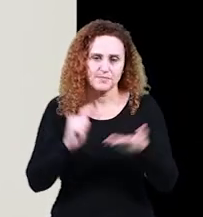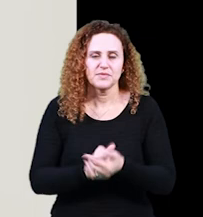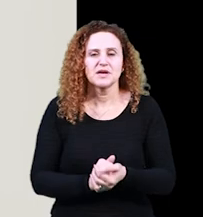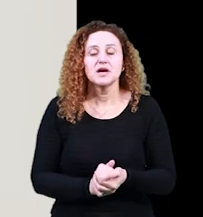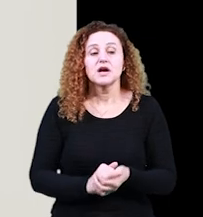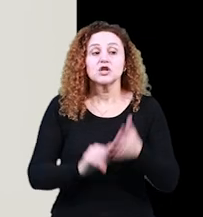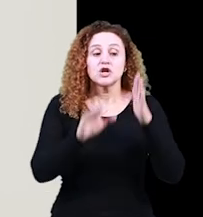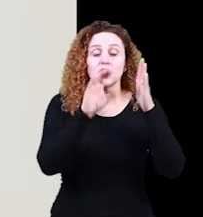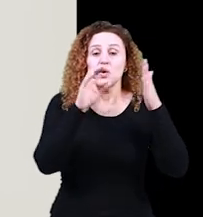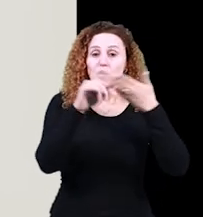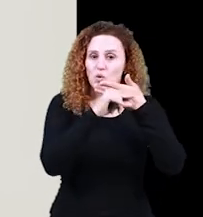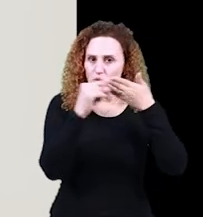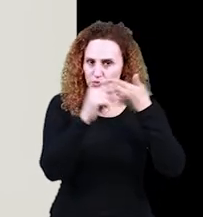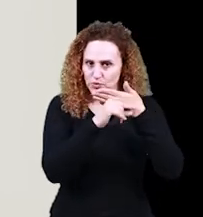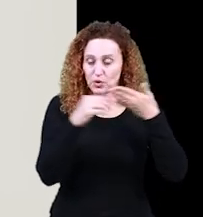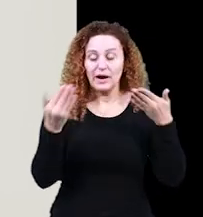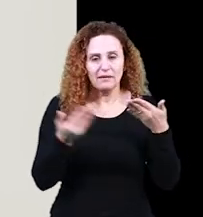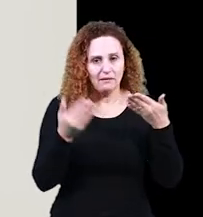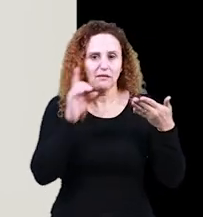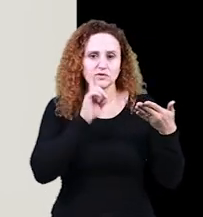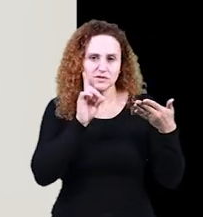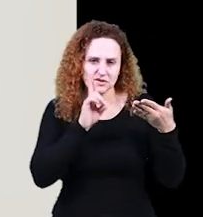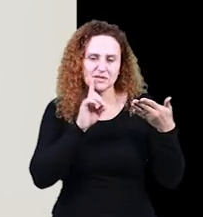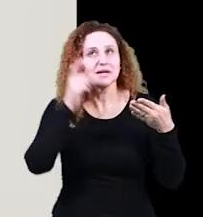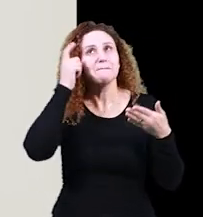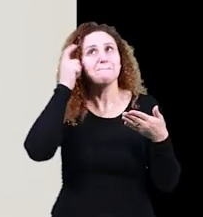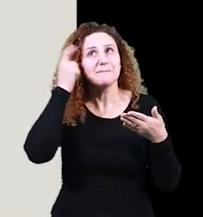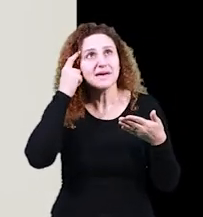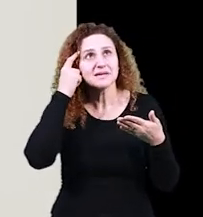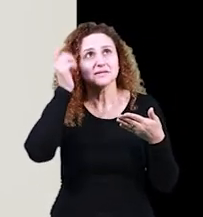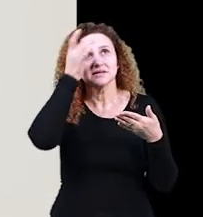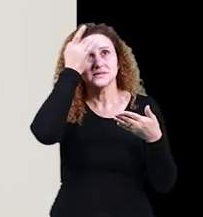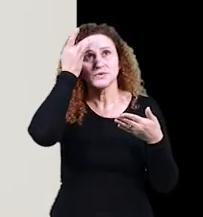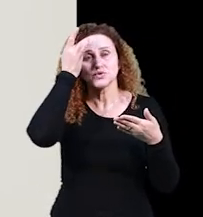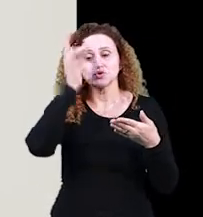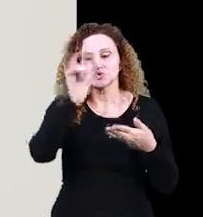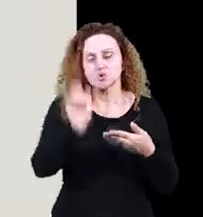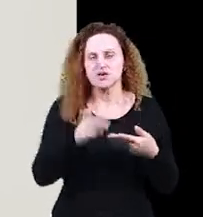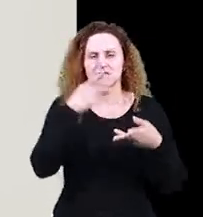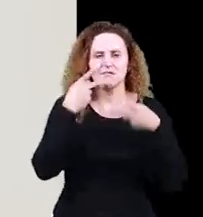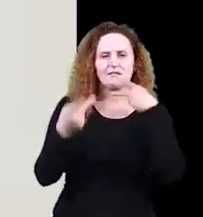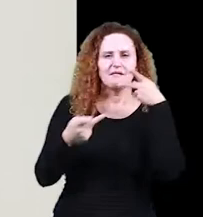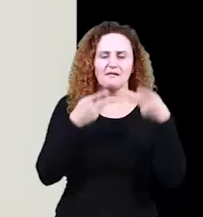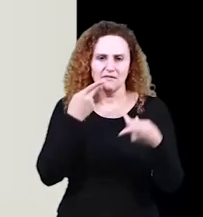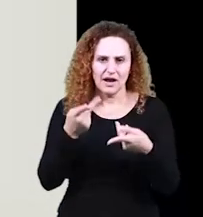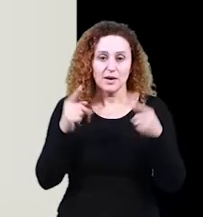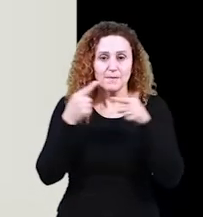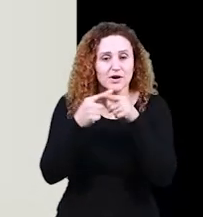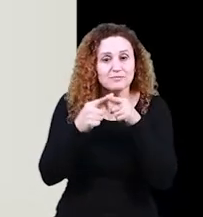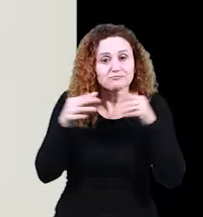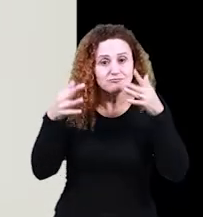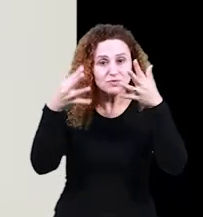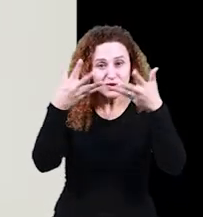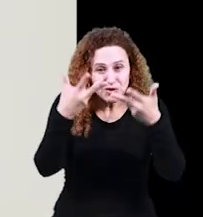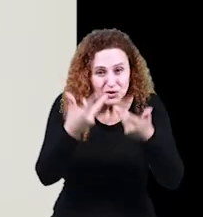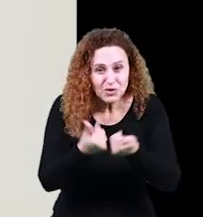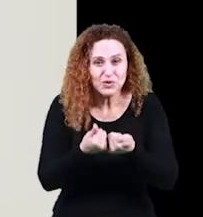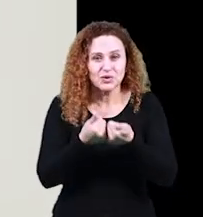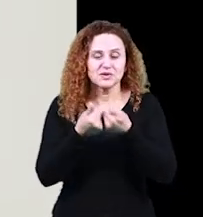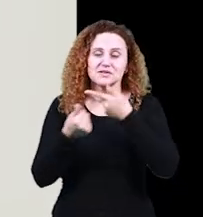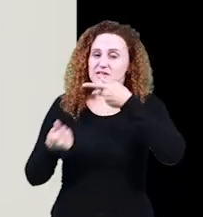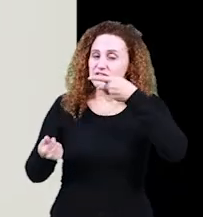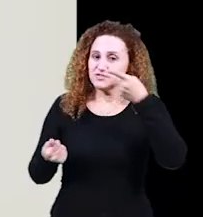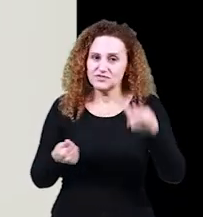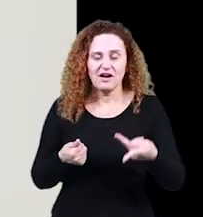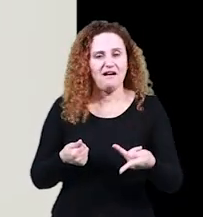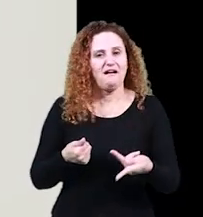pensa nesse falante mas é um falante ideal em que medida em que eu quero um sal é porque todos os falantes conseguiriam